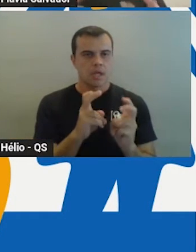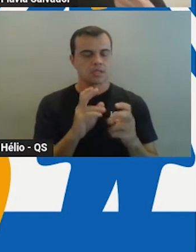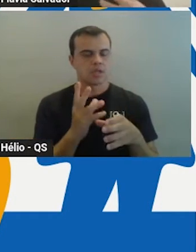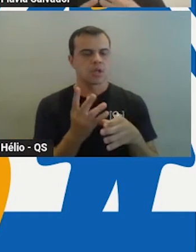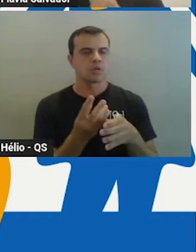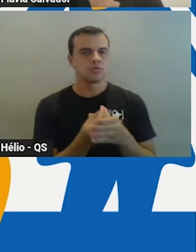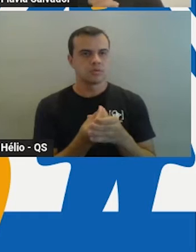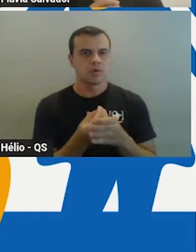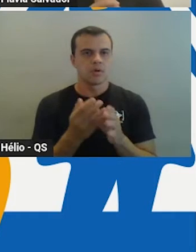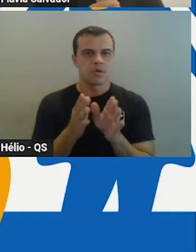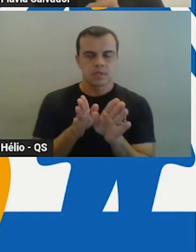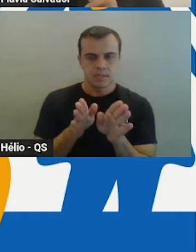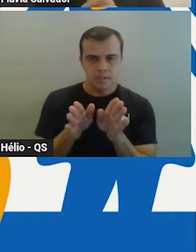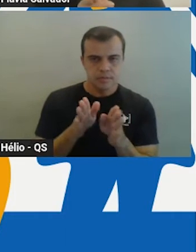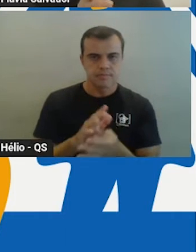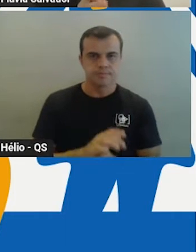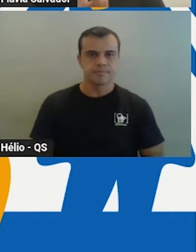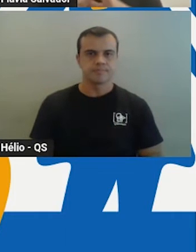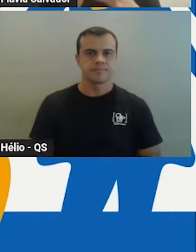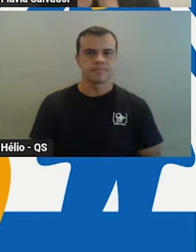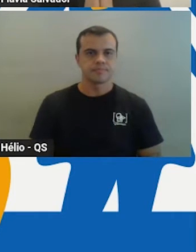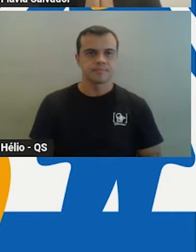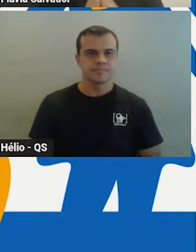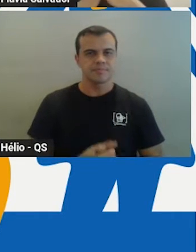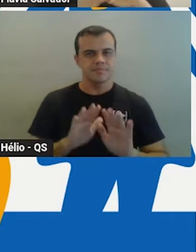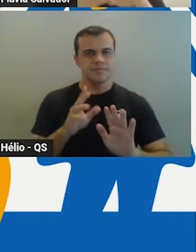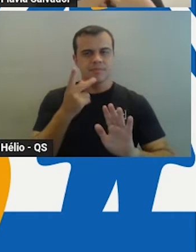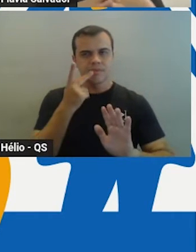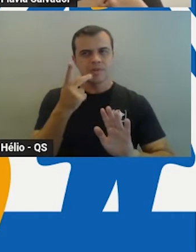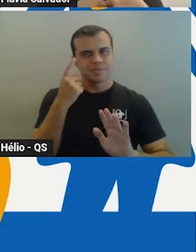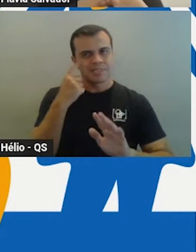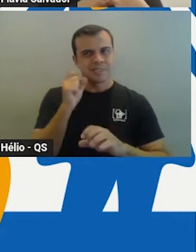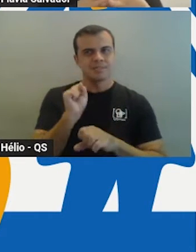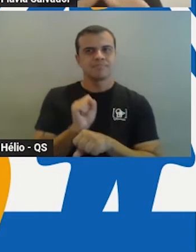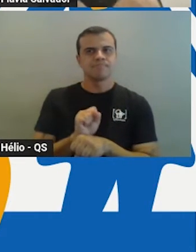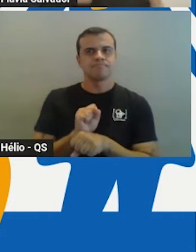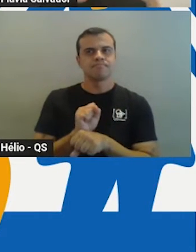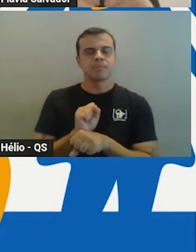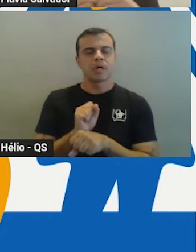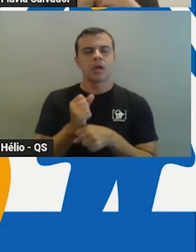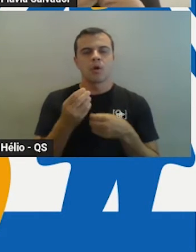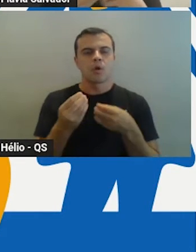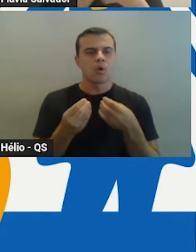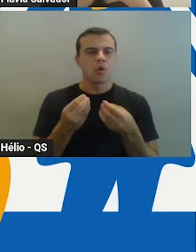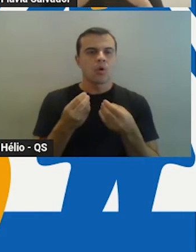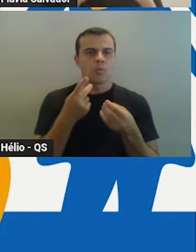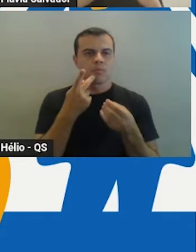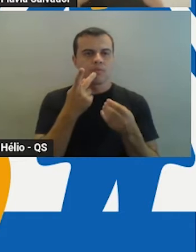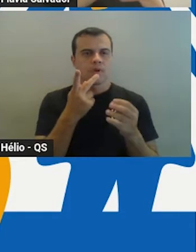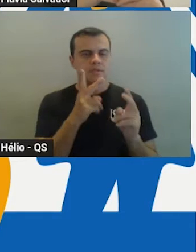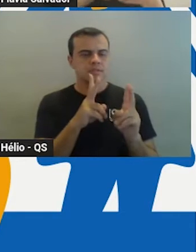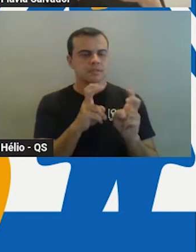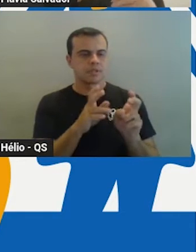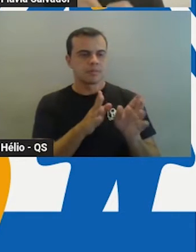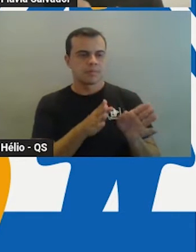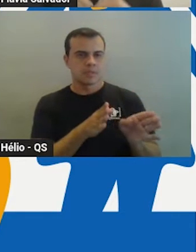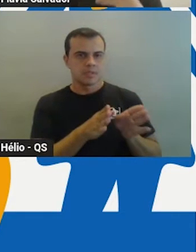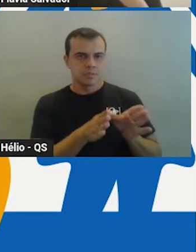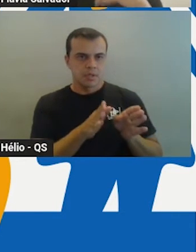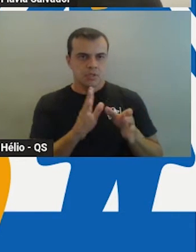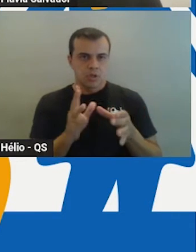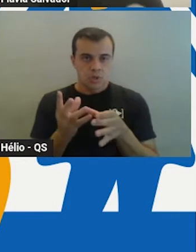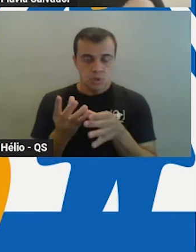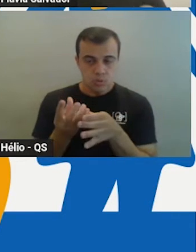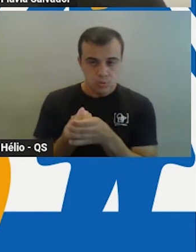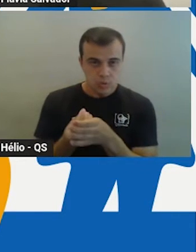inclusão, essa acessibilidade. Mas, quando a gente vai parar para pensar como abordar acessibilidade e